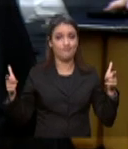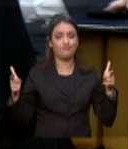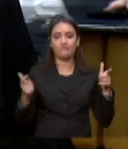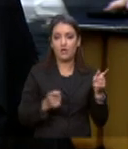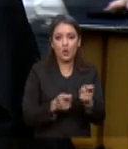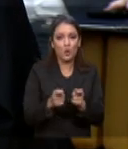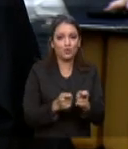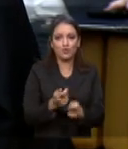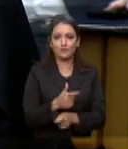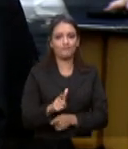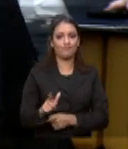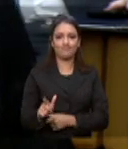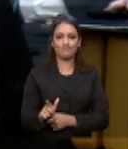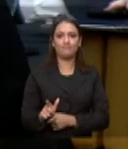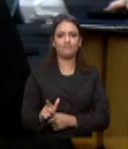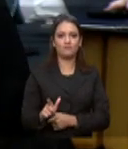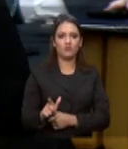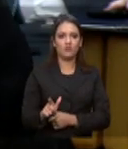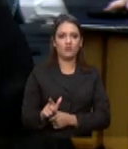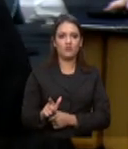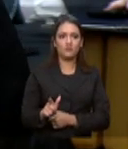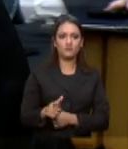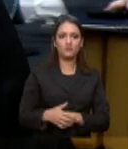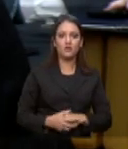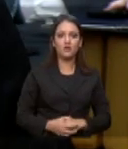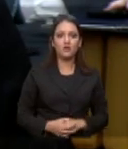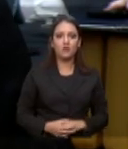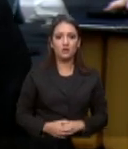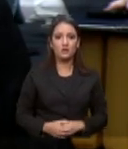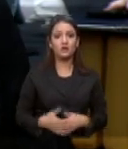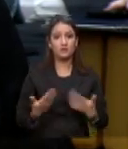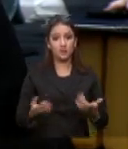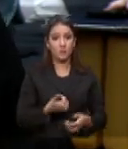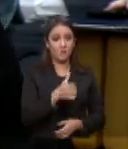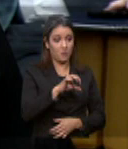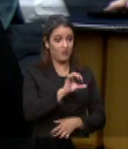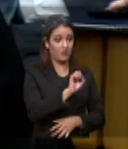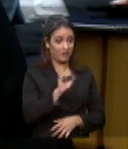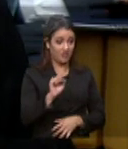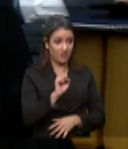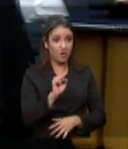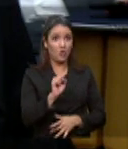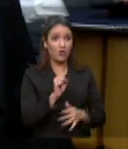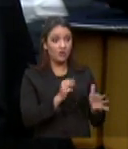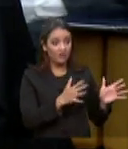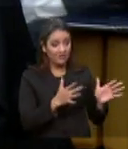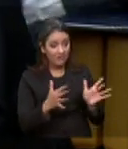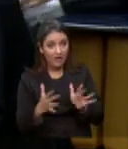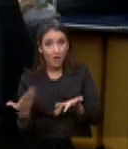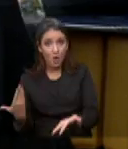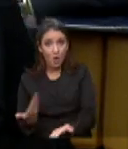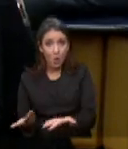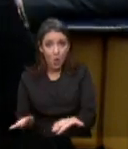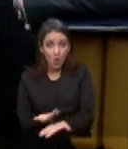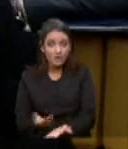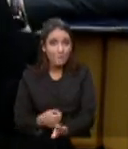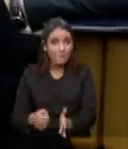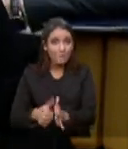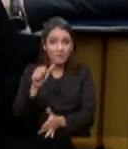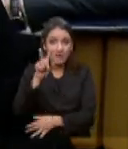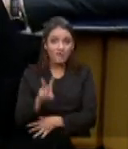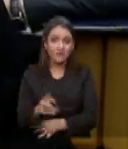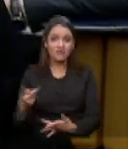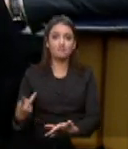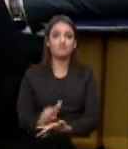descontrolada. O Maurício mencionou essa questão. É a primeira vez desde 1988, quando nós começamos a monitorar a questão, que nós temos